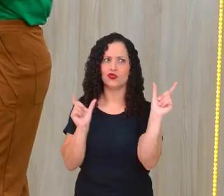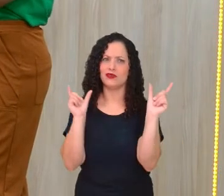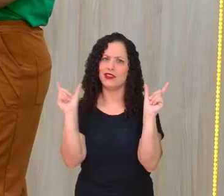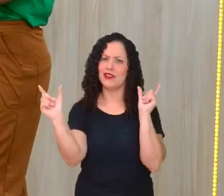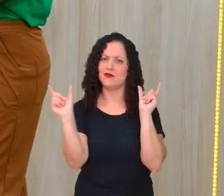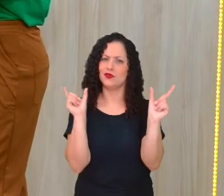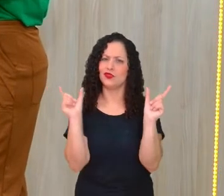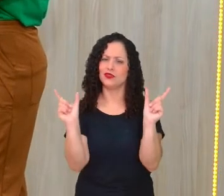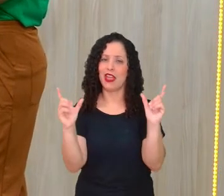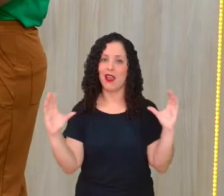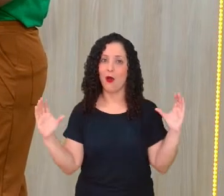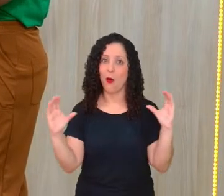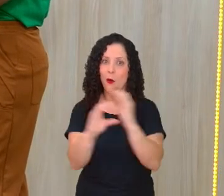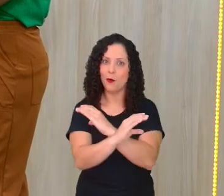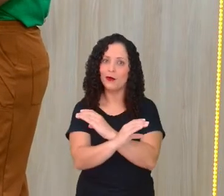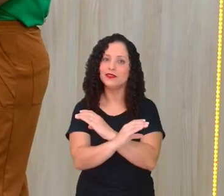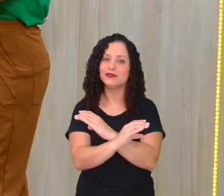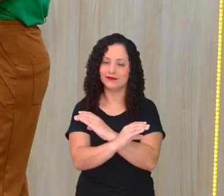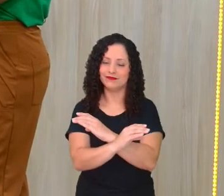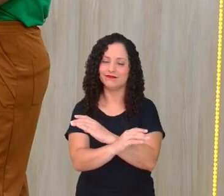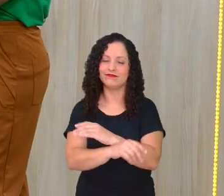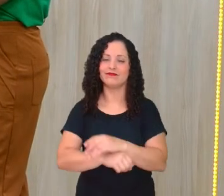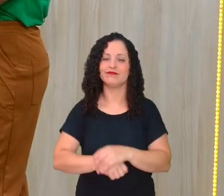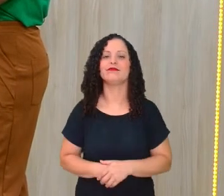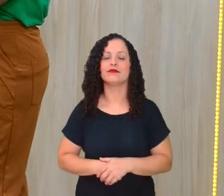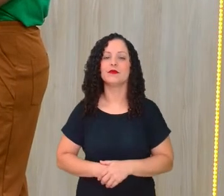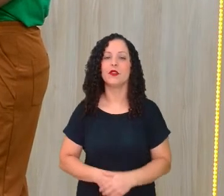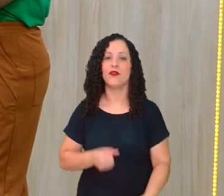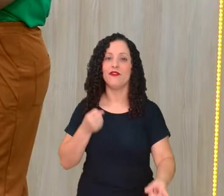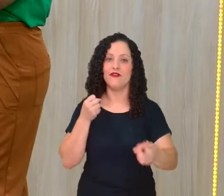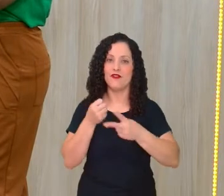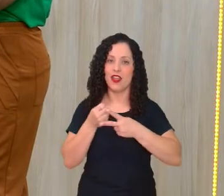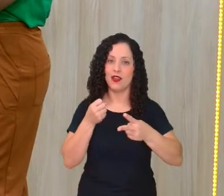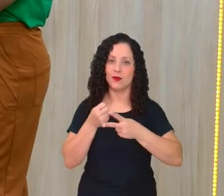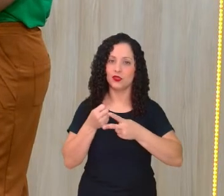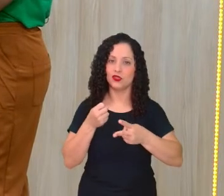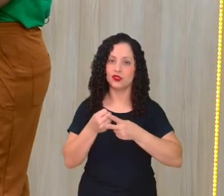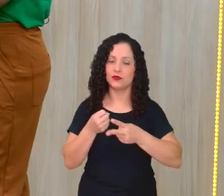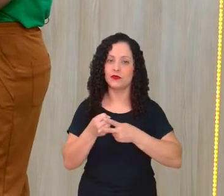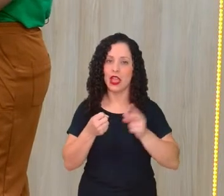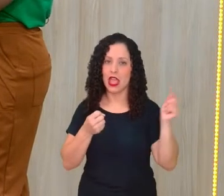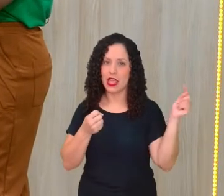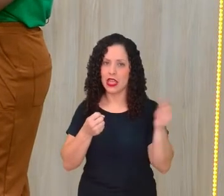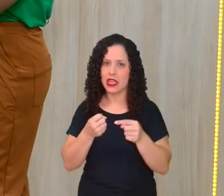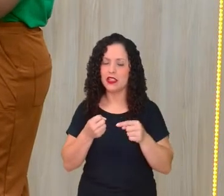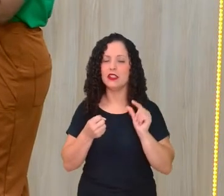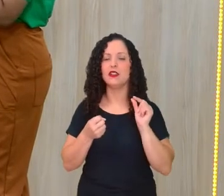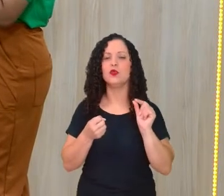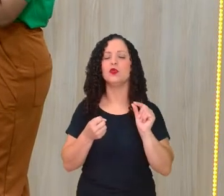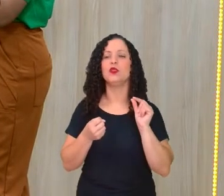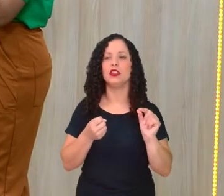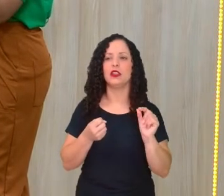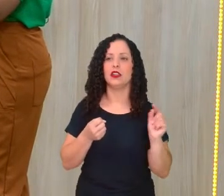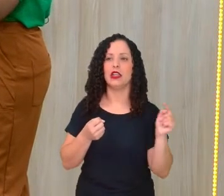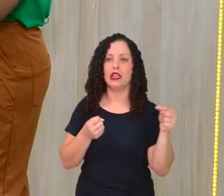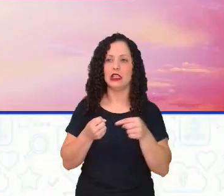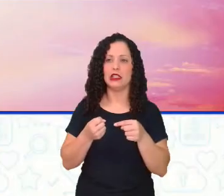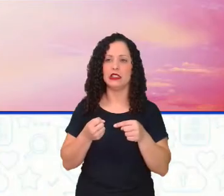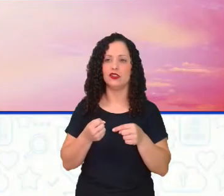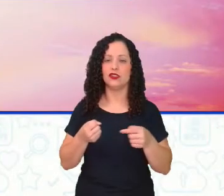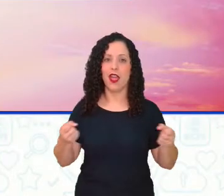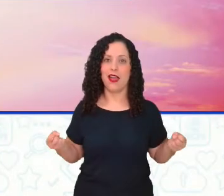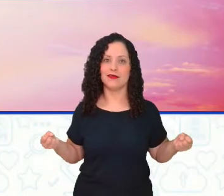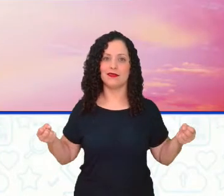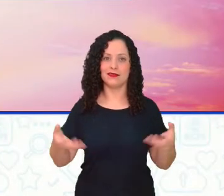e completam o seu sentido. Os verbos são os termos regentes, ou seja, aqueles que conduzem a